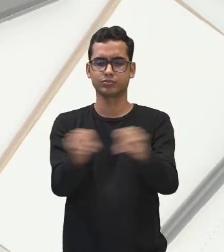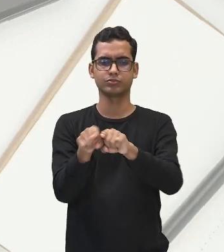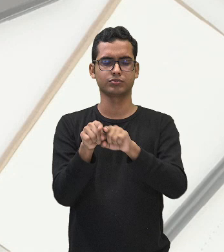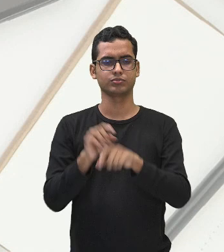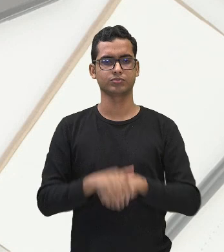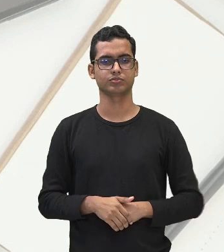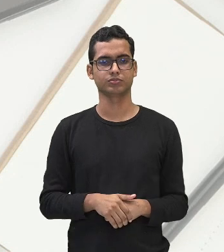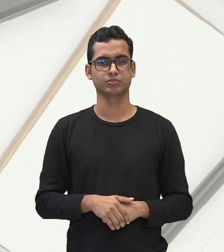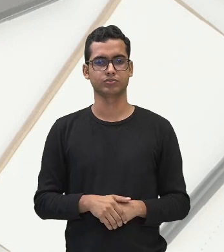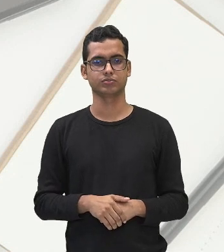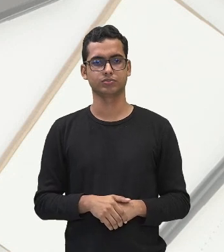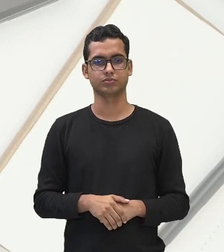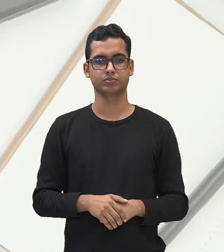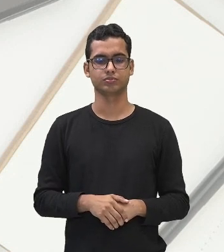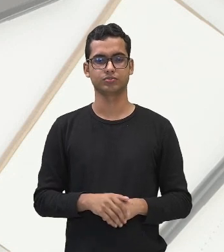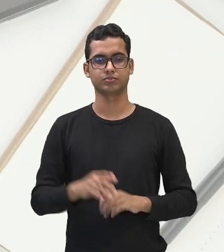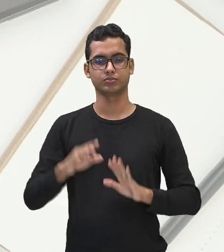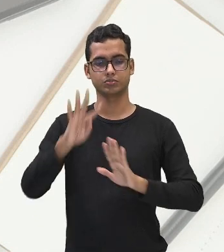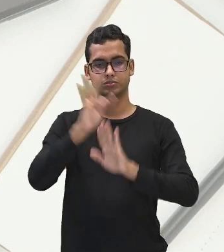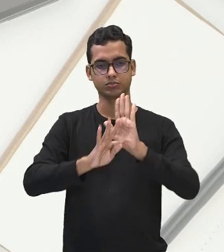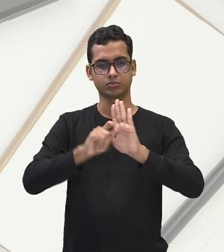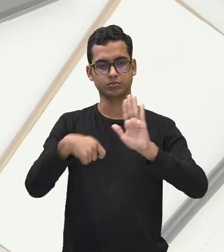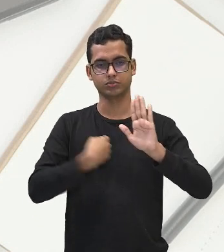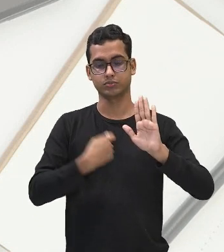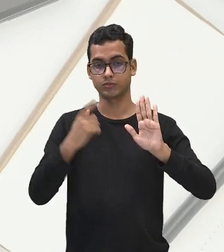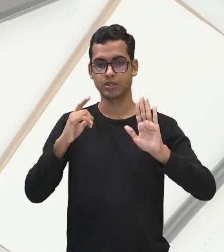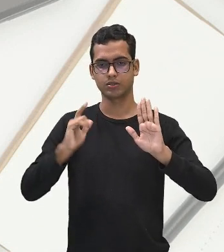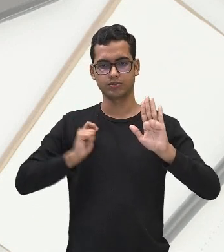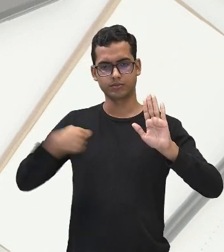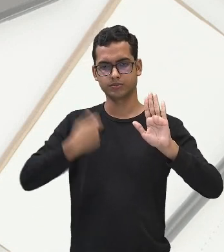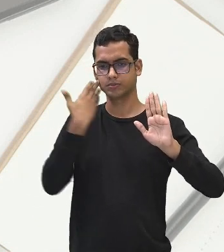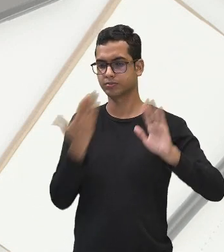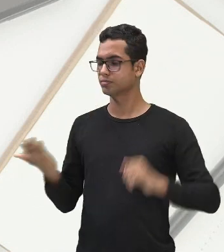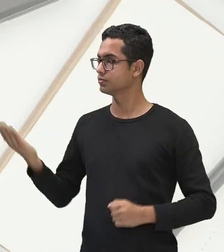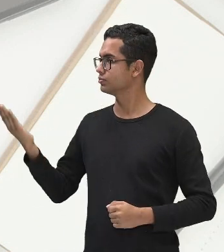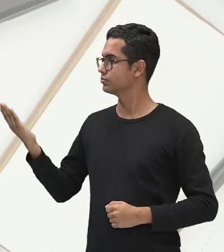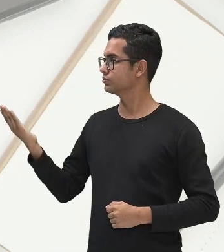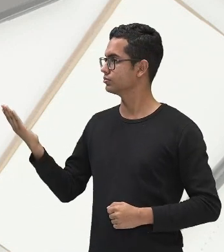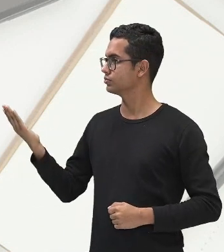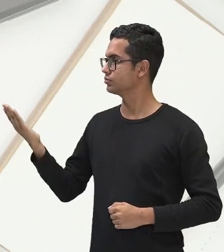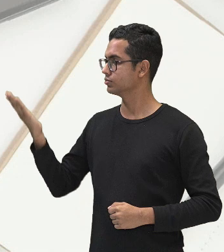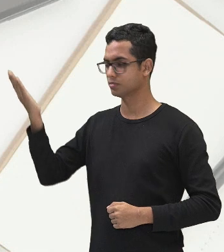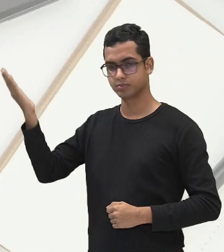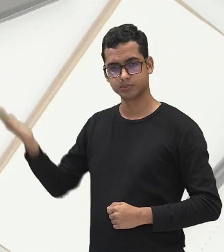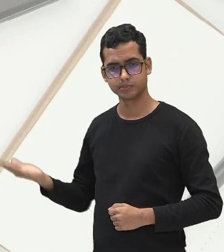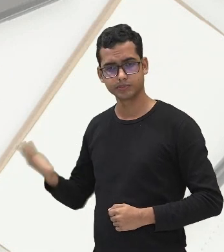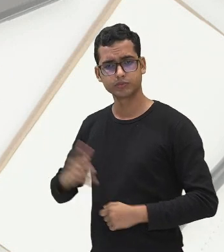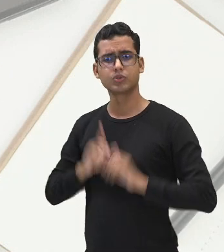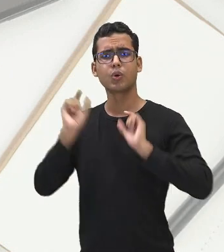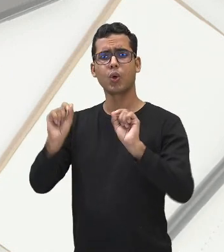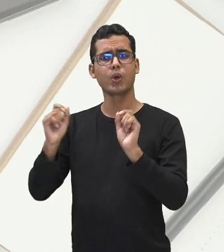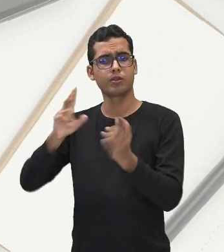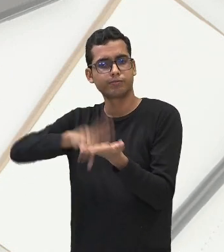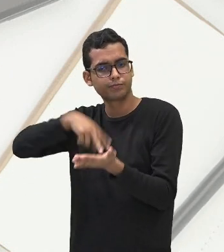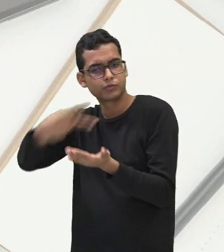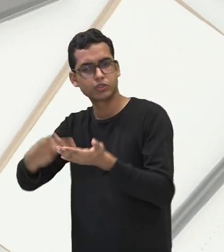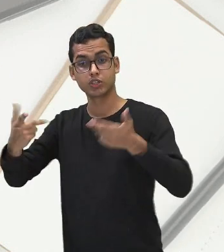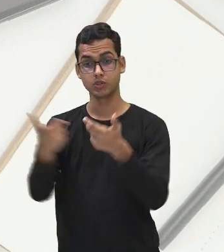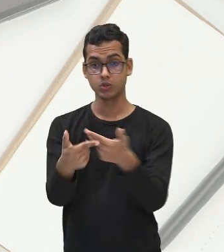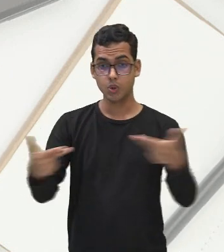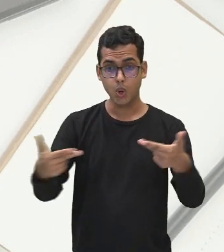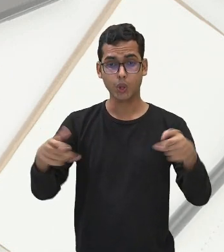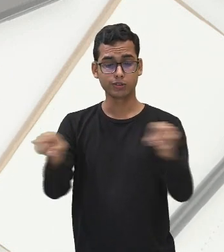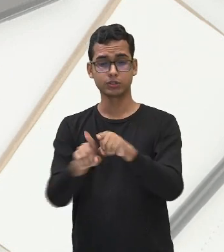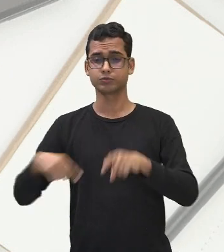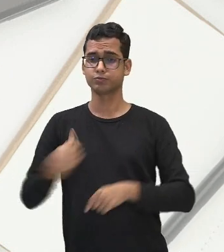acciones habituales ou actuales. São coisas que a gente faz todos os dias,